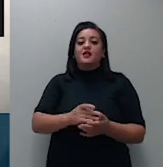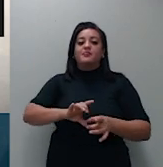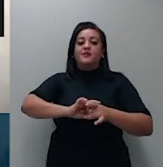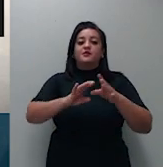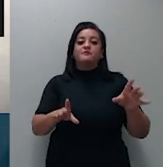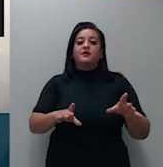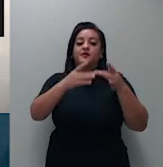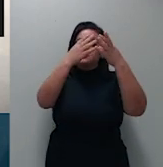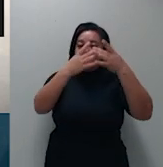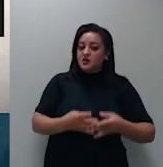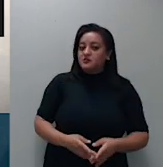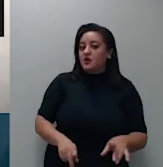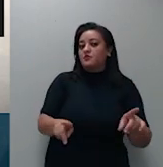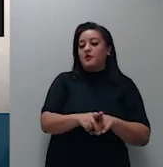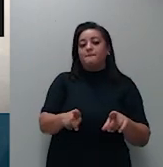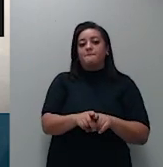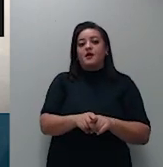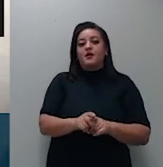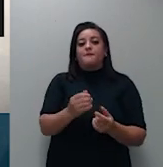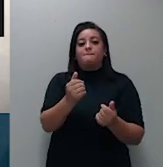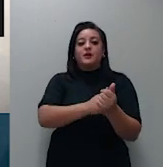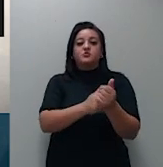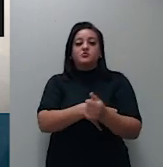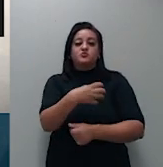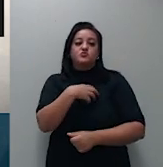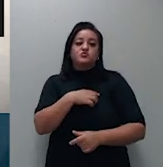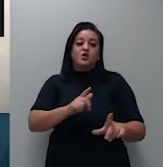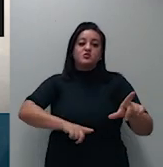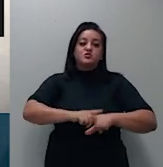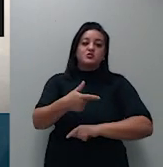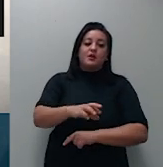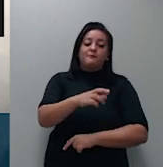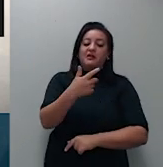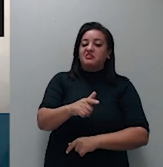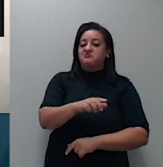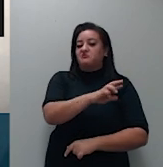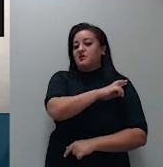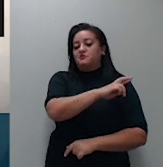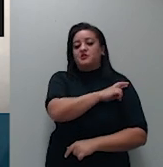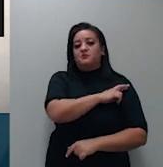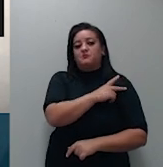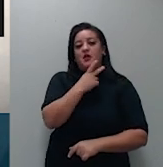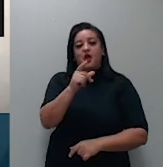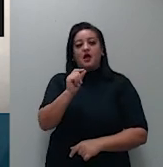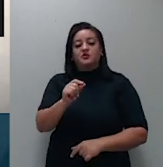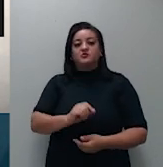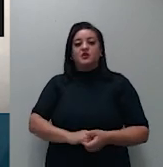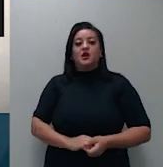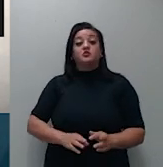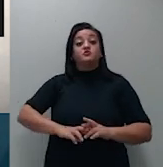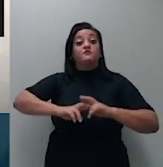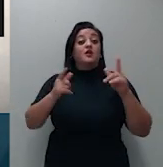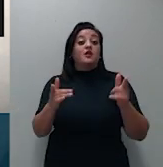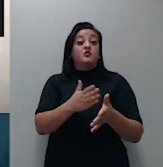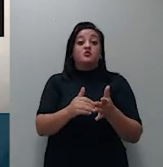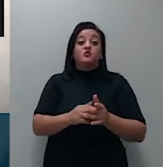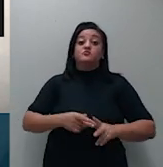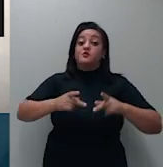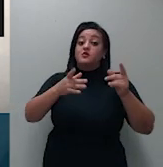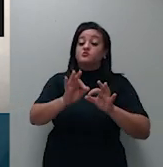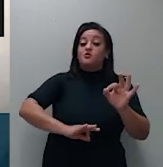para cobertar modelos de negócios irresponsáveis parece ser a subtração completa dos valores constitucionais